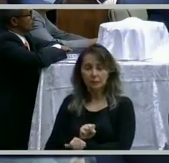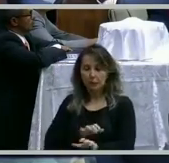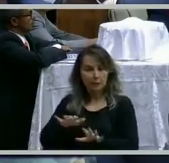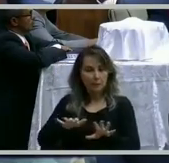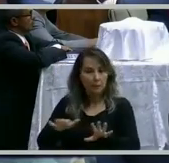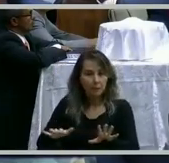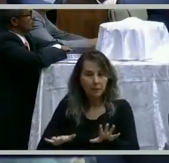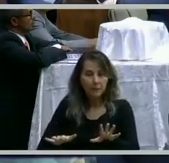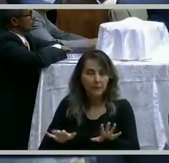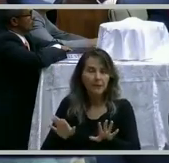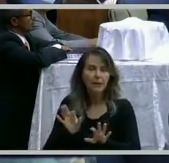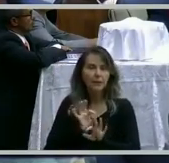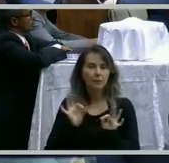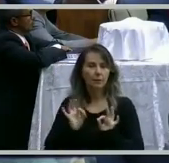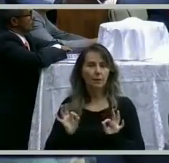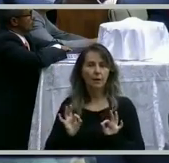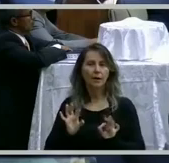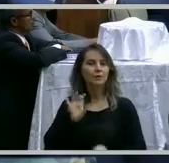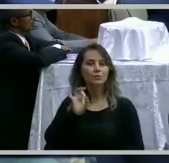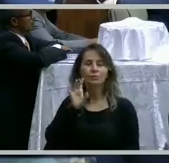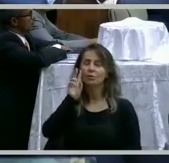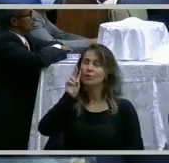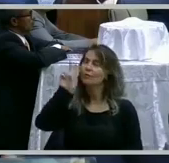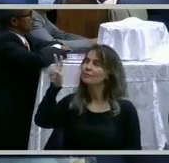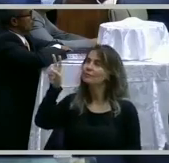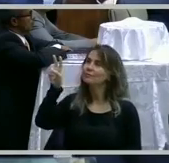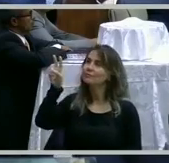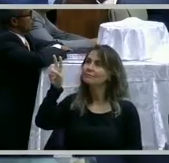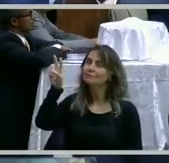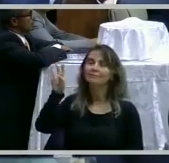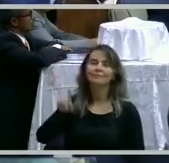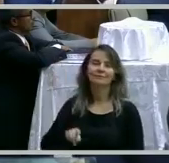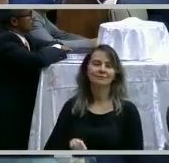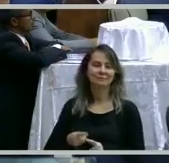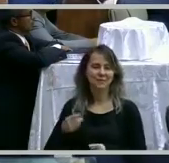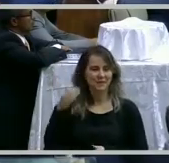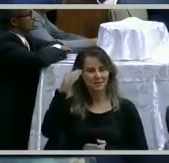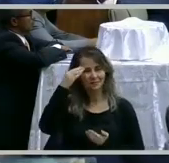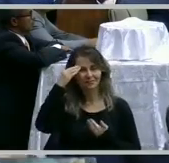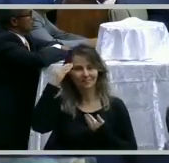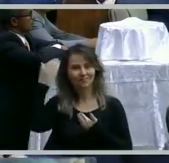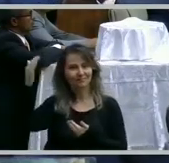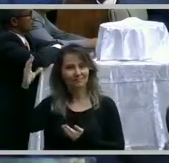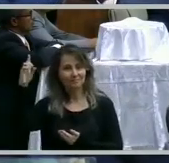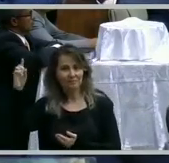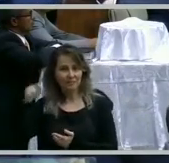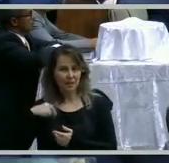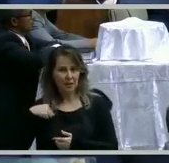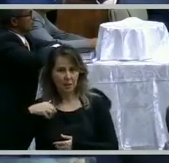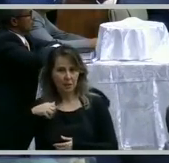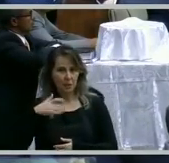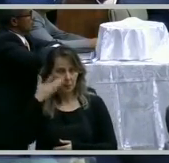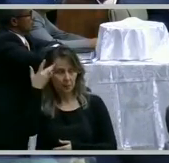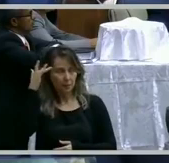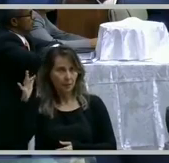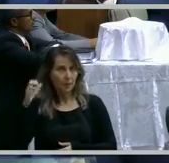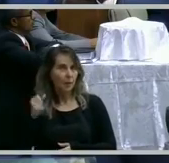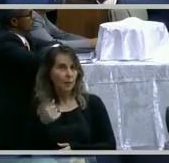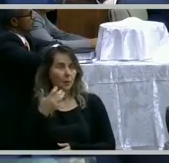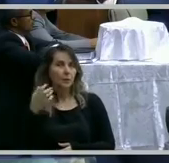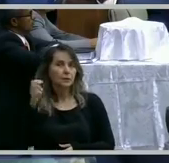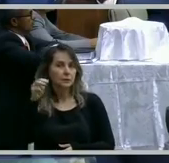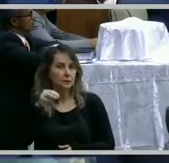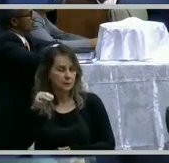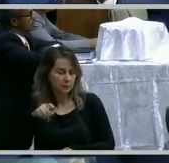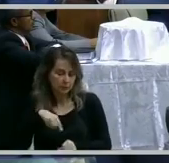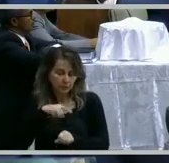imóvel, olhando para os montes. Mas graças a Deus, eu não sei quantos minutos Davi ficou, quantas